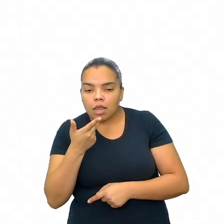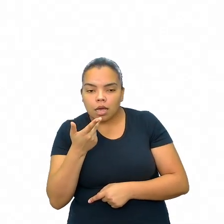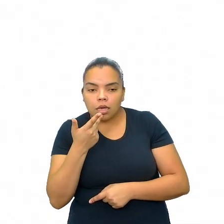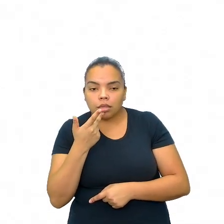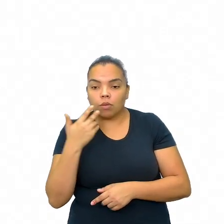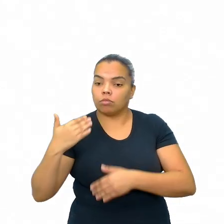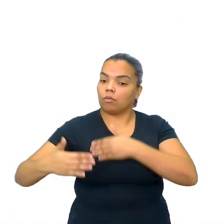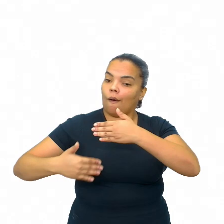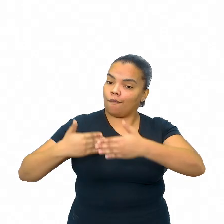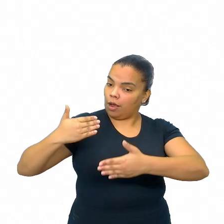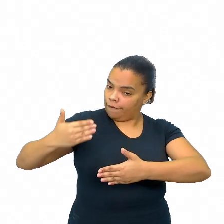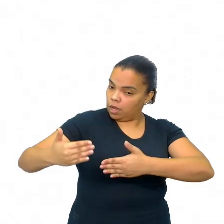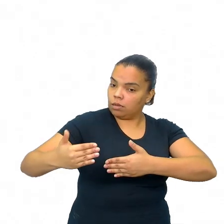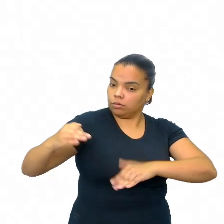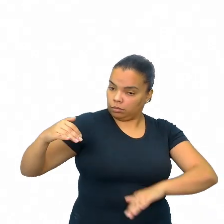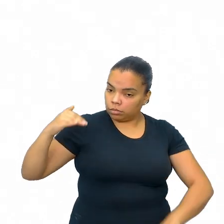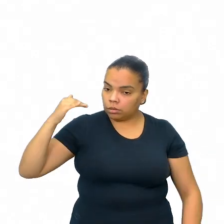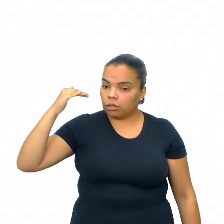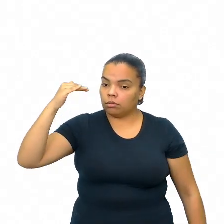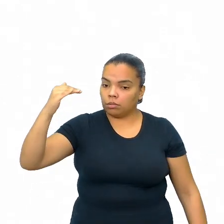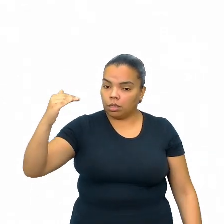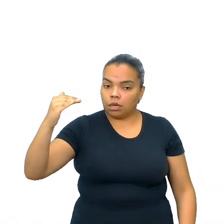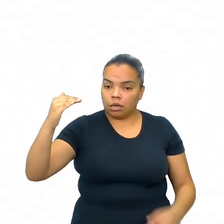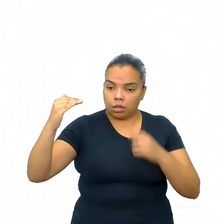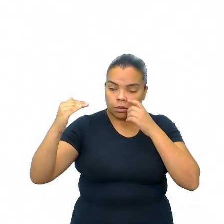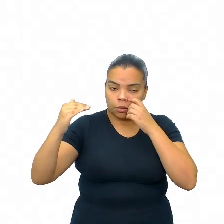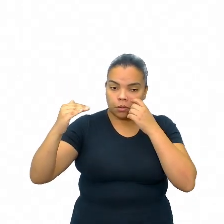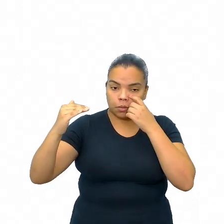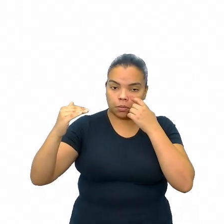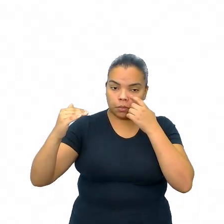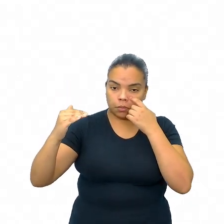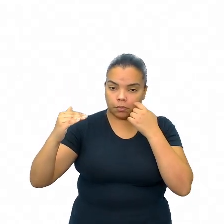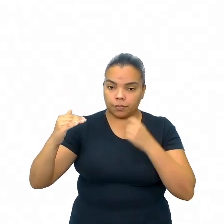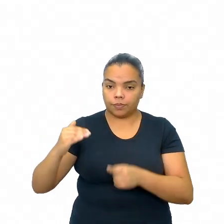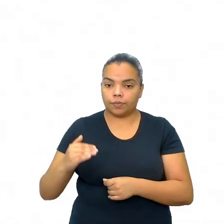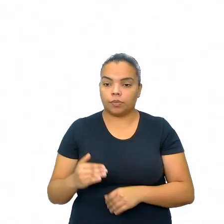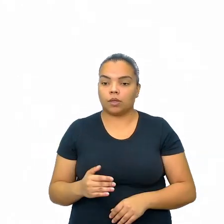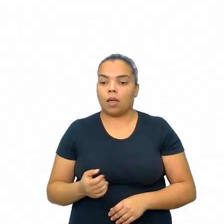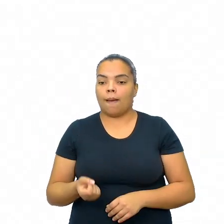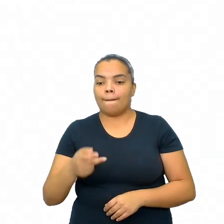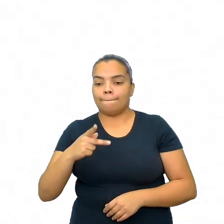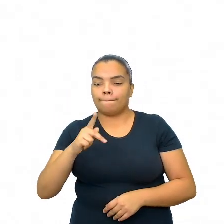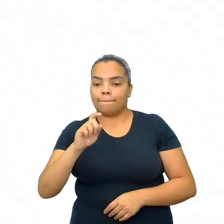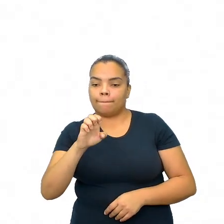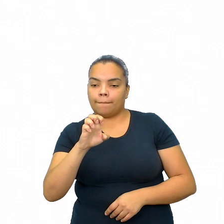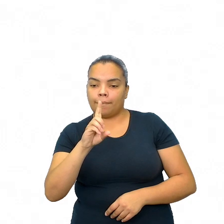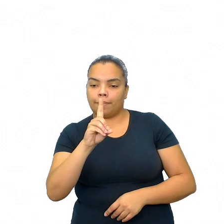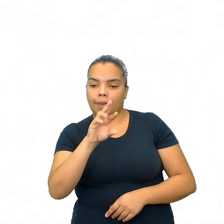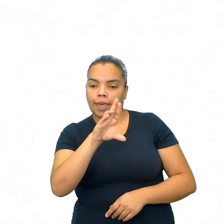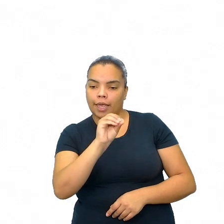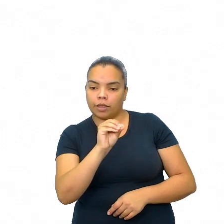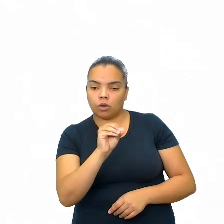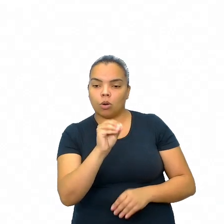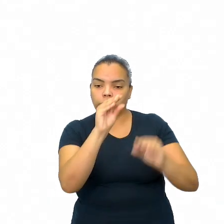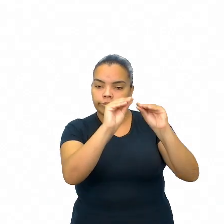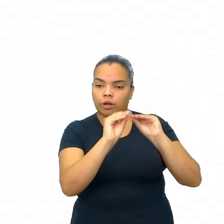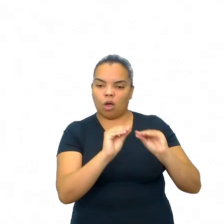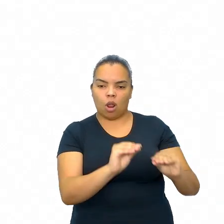a Luciana. Ele ainda coloca alguns números aleatórios, ela não, ela coloca os números